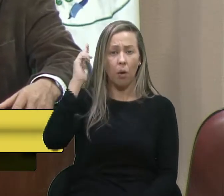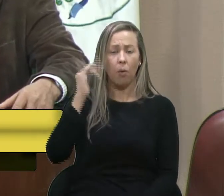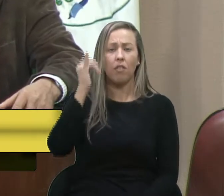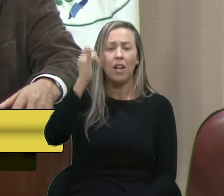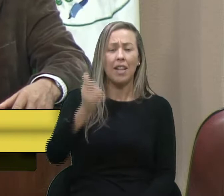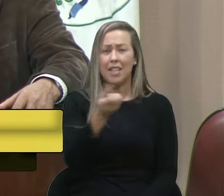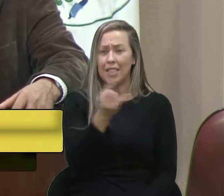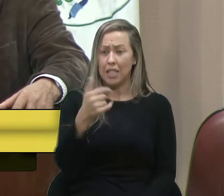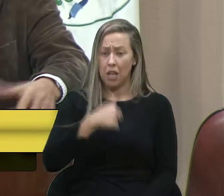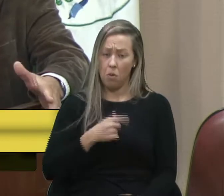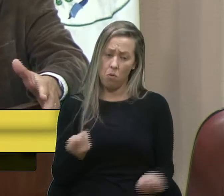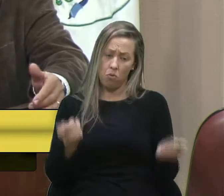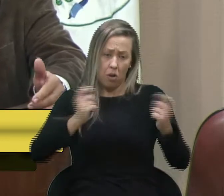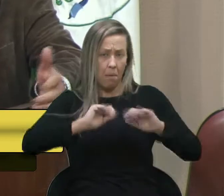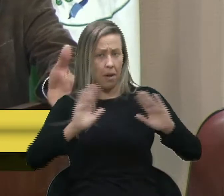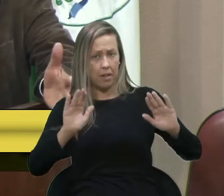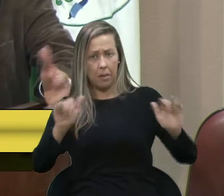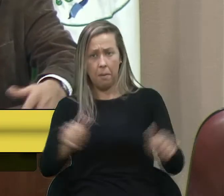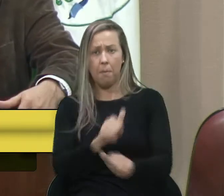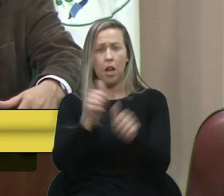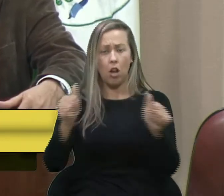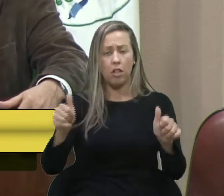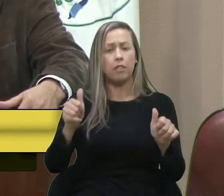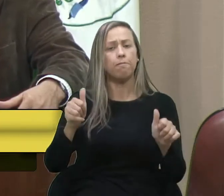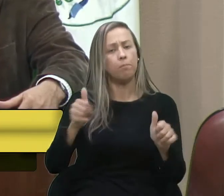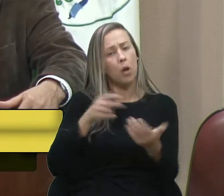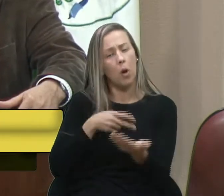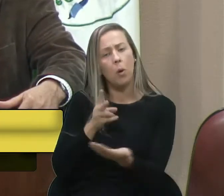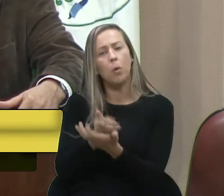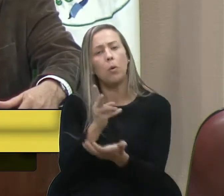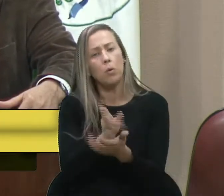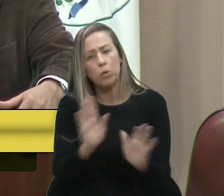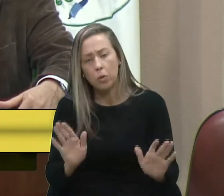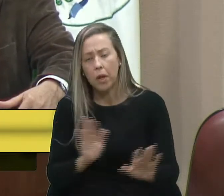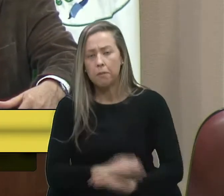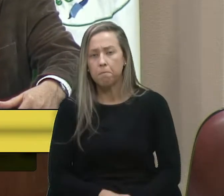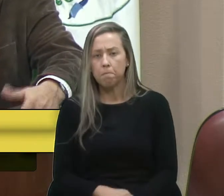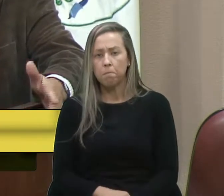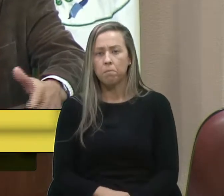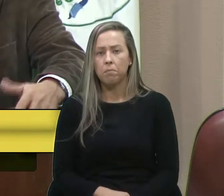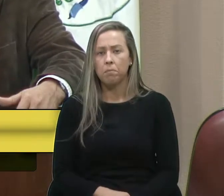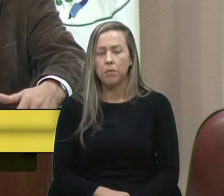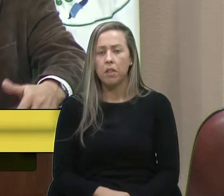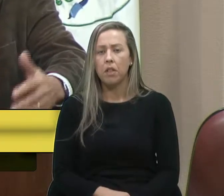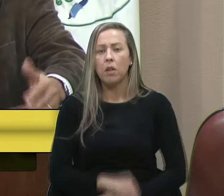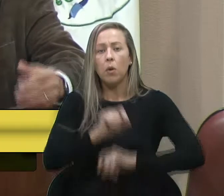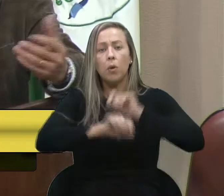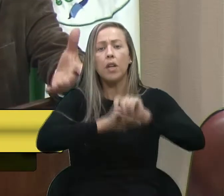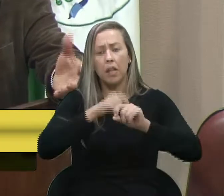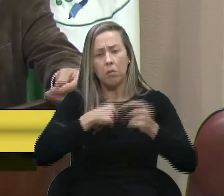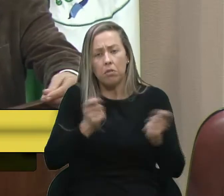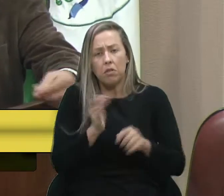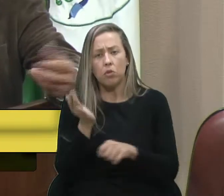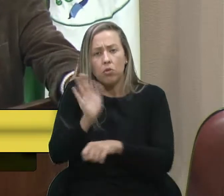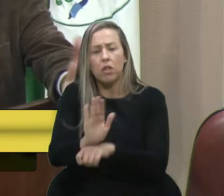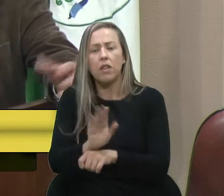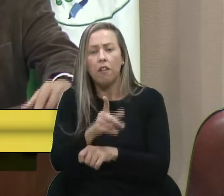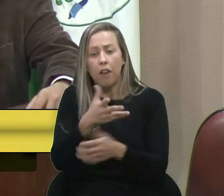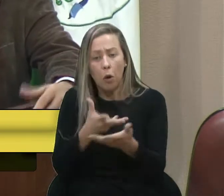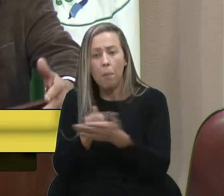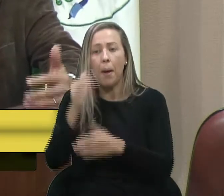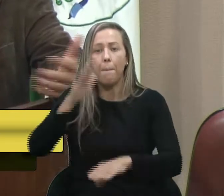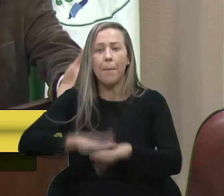mais condições, melhor, é difícil de continuar. E o que eu posso ajudar? Eu disse, o senhor vai comprar mais